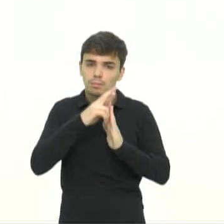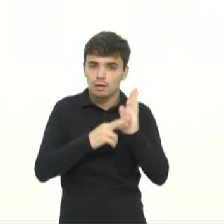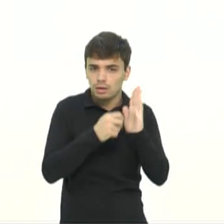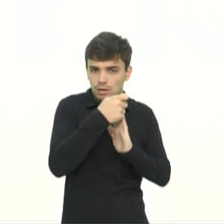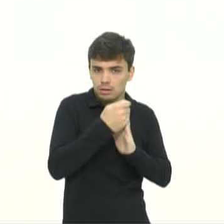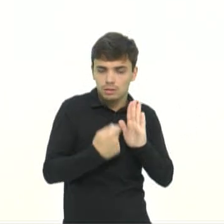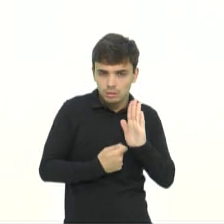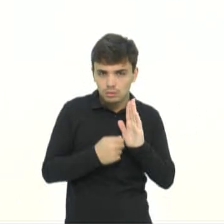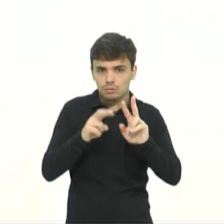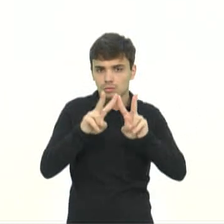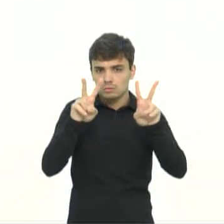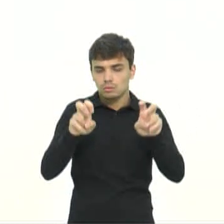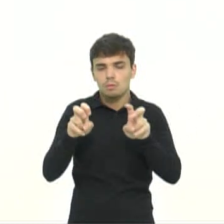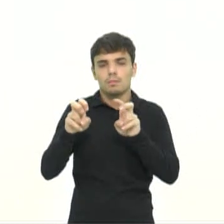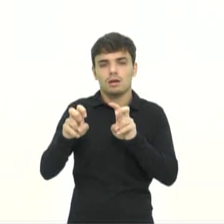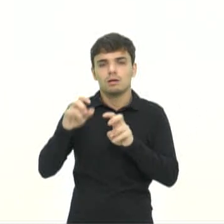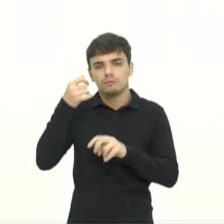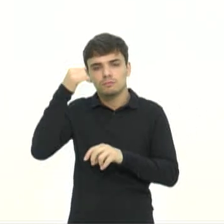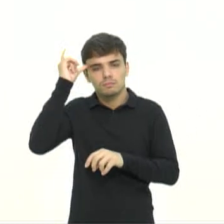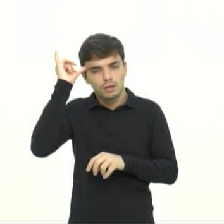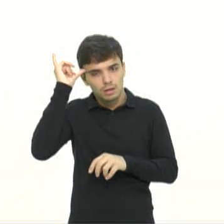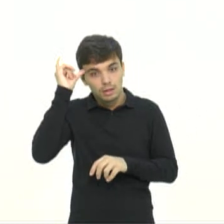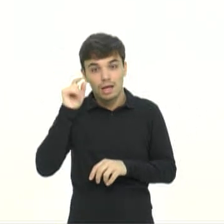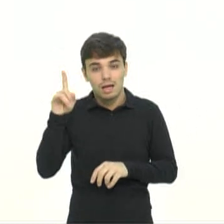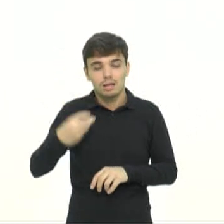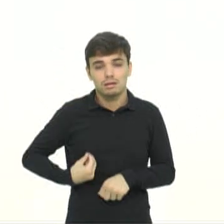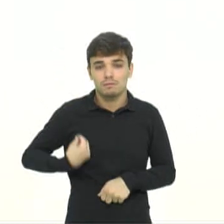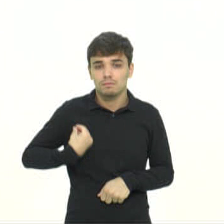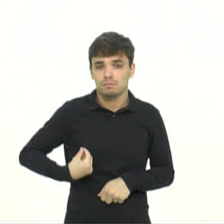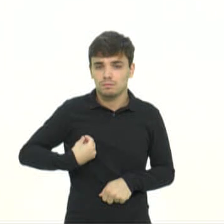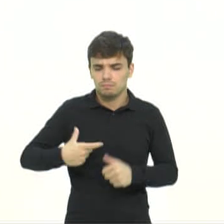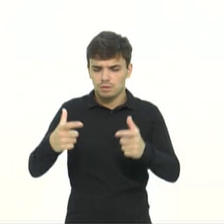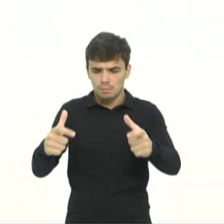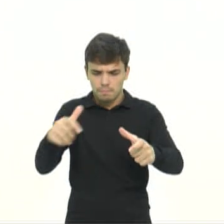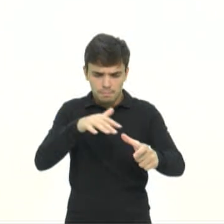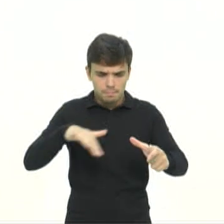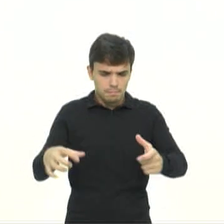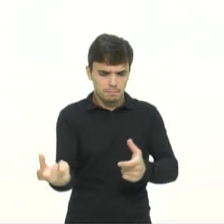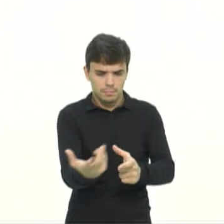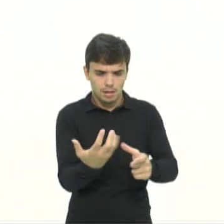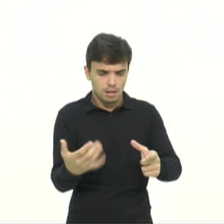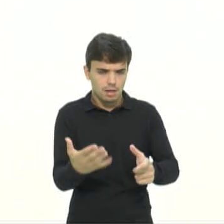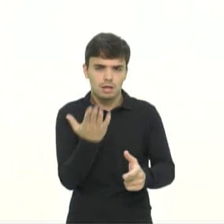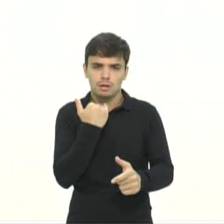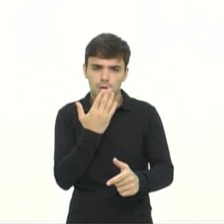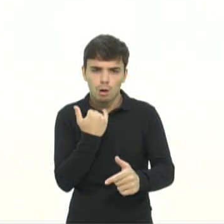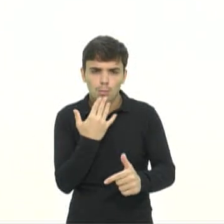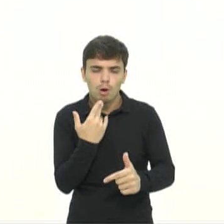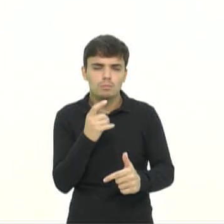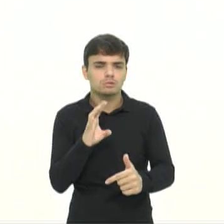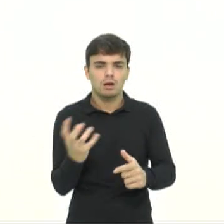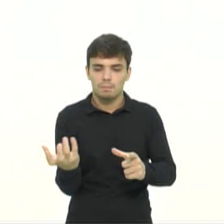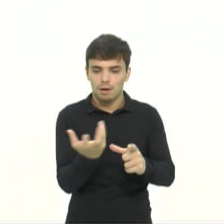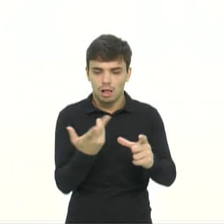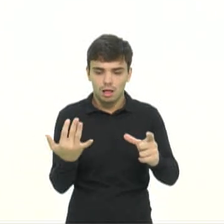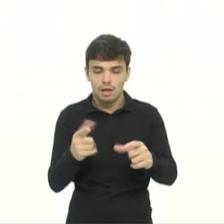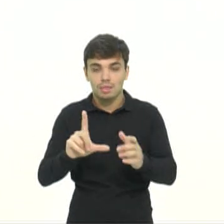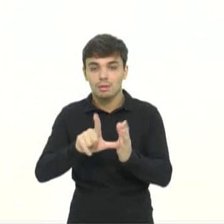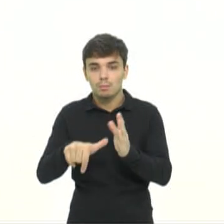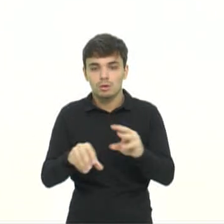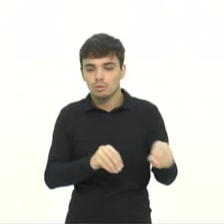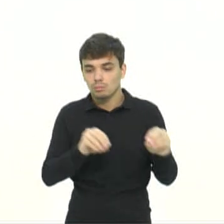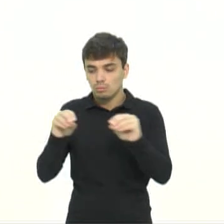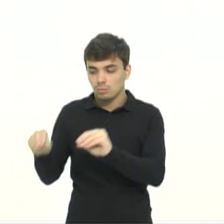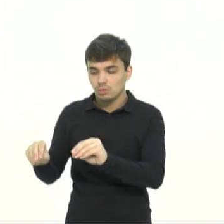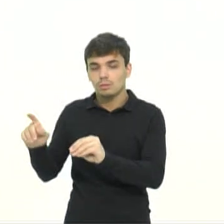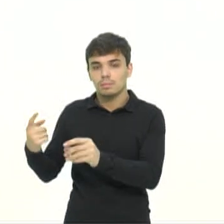será que eu escrevo, Miguelito? A vaca vive no campo, ela come pasto, pasto e mais pasto, muito pasto. Depois a vaca vem para a cidade e a gente